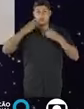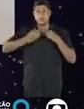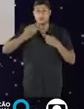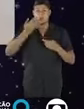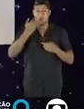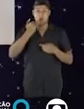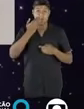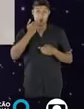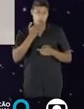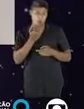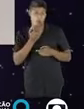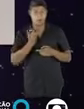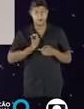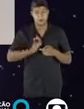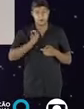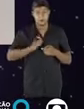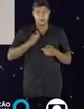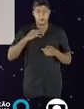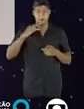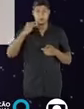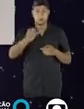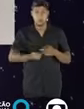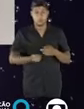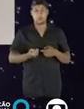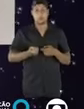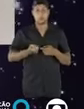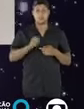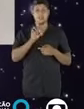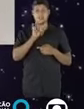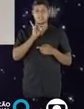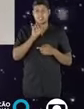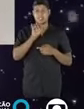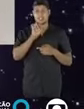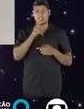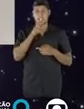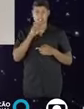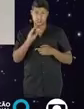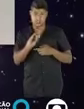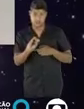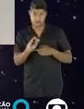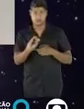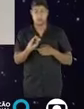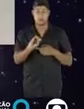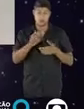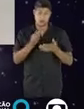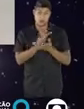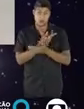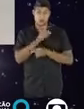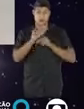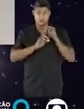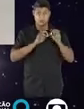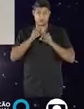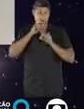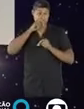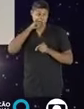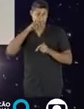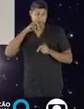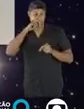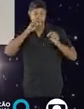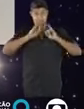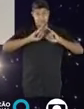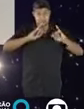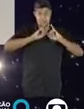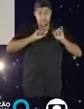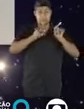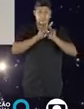esse alimento, então toda a energia vai para essa digestão. E quando isso ocorre, é um sinal precoce de inflamação, ou